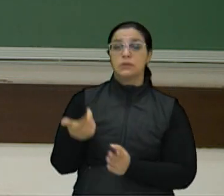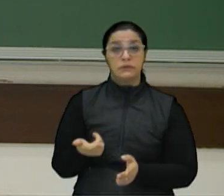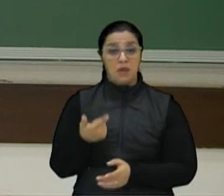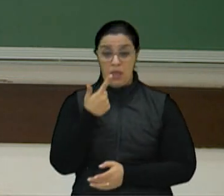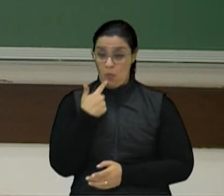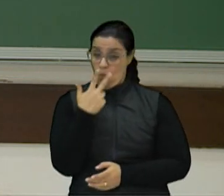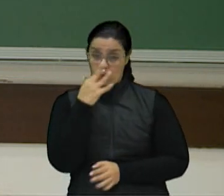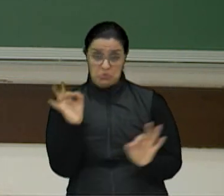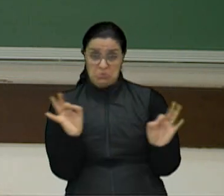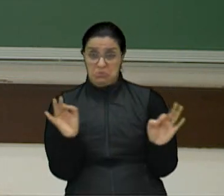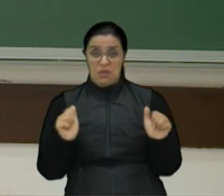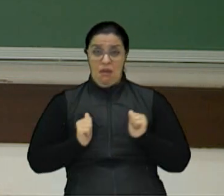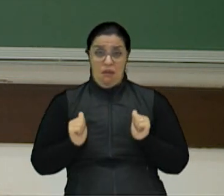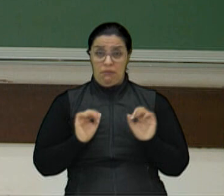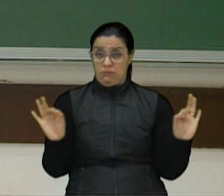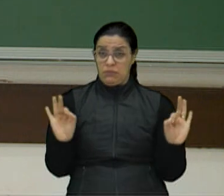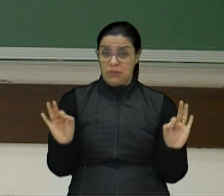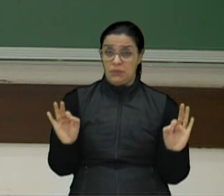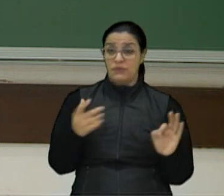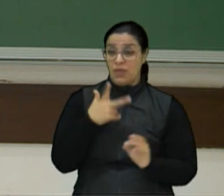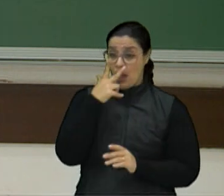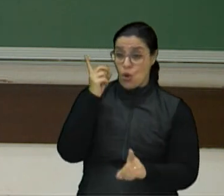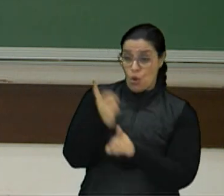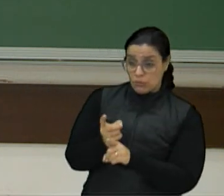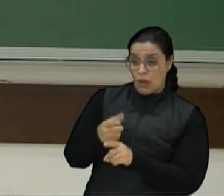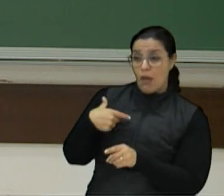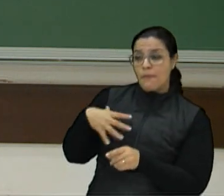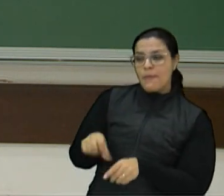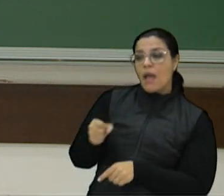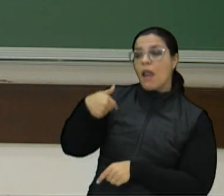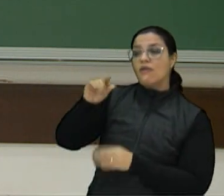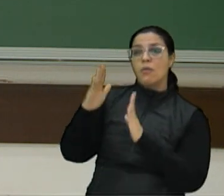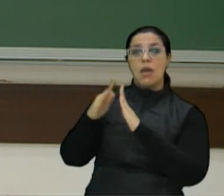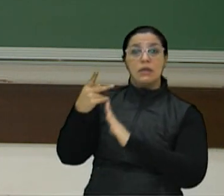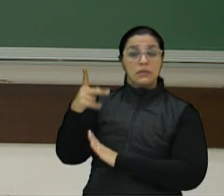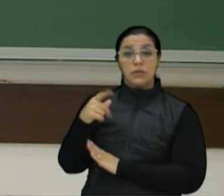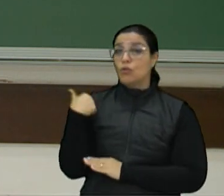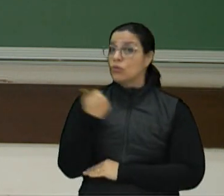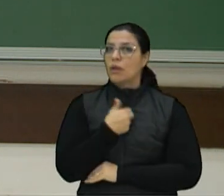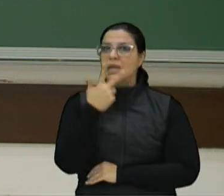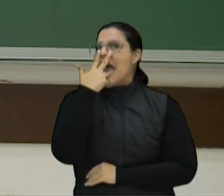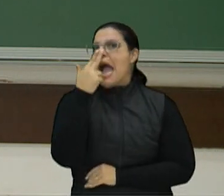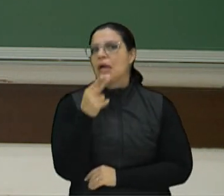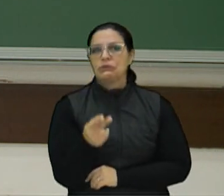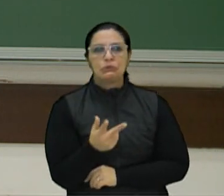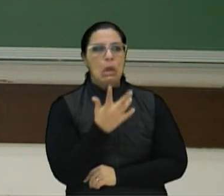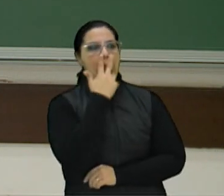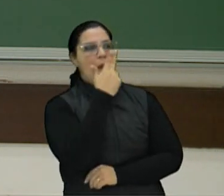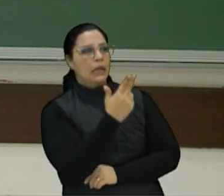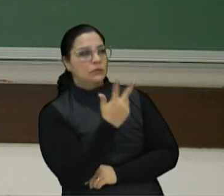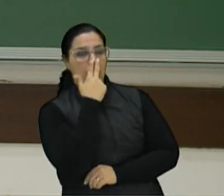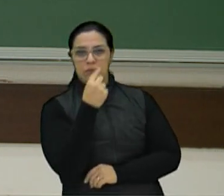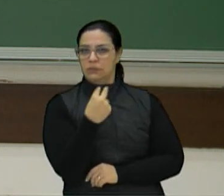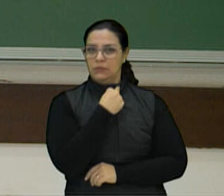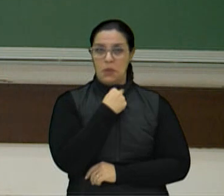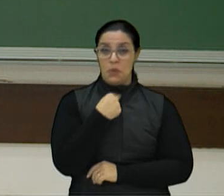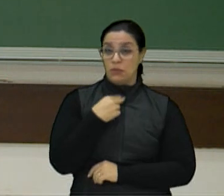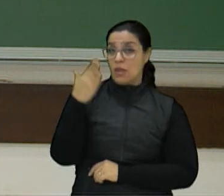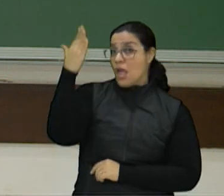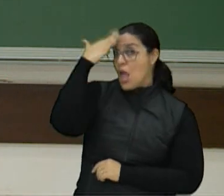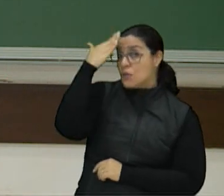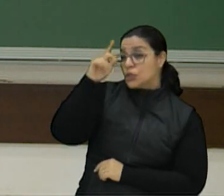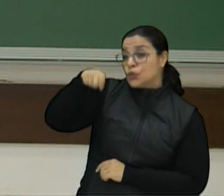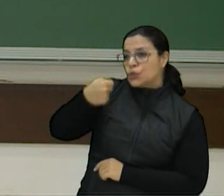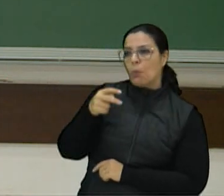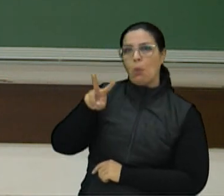falei, eu não acho nada. Se achar, leve para casa, é teu. O professor não pode achar. O senhor não acha nada. Ou ele sabe